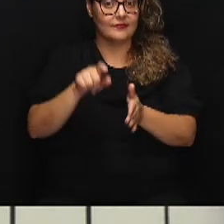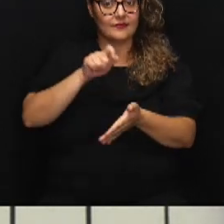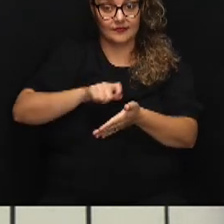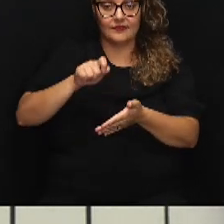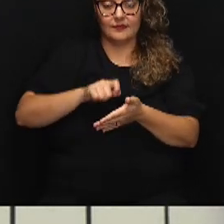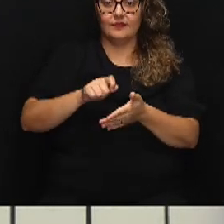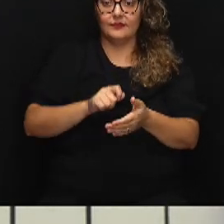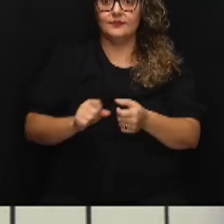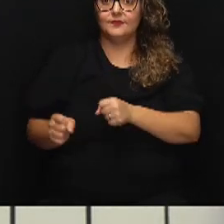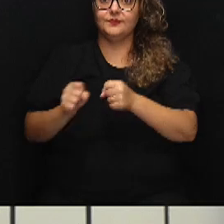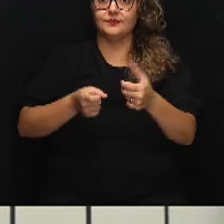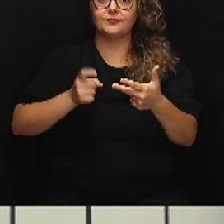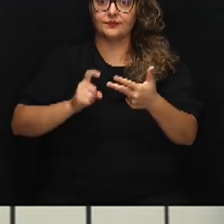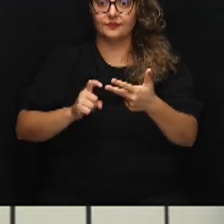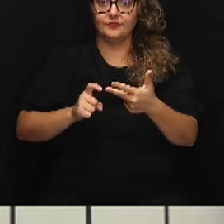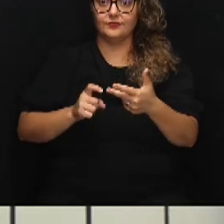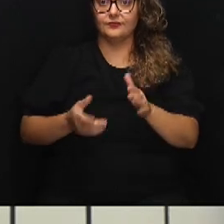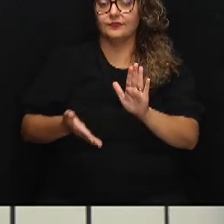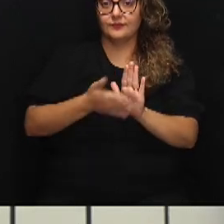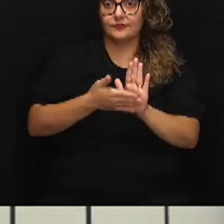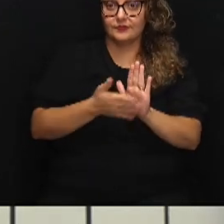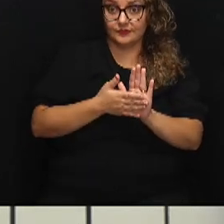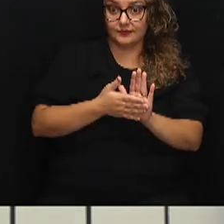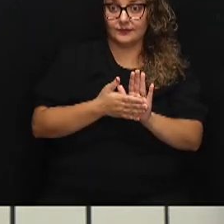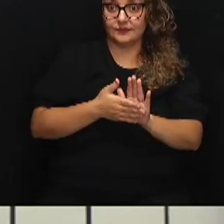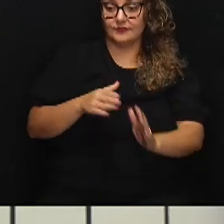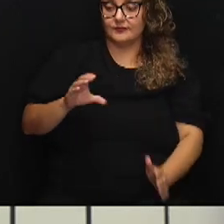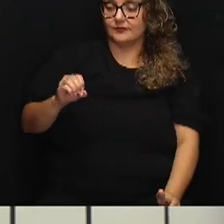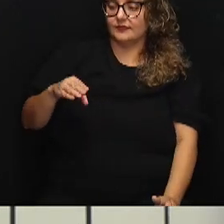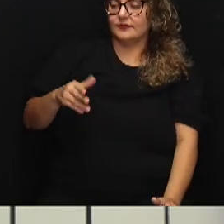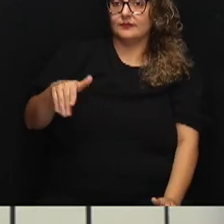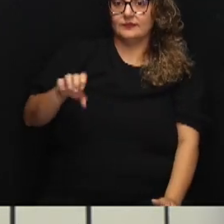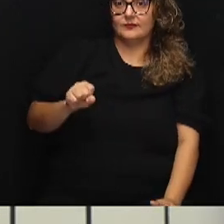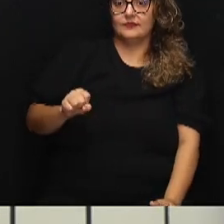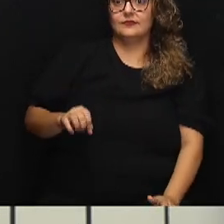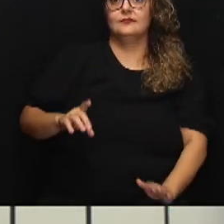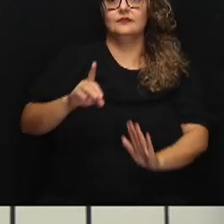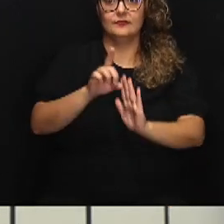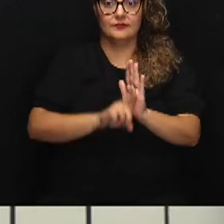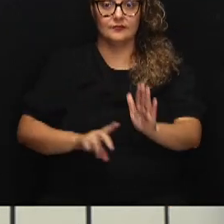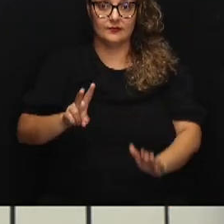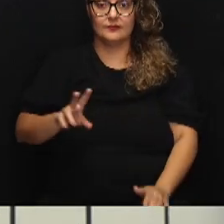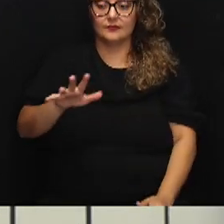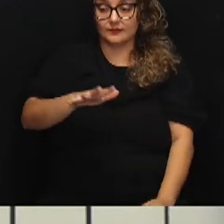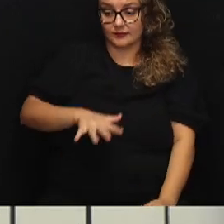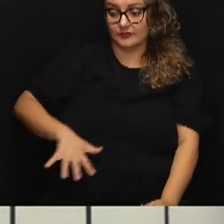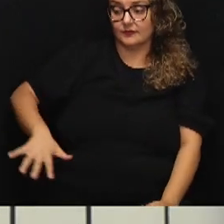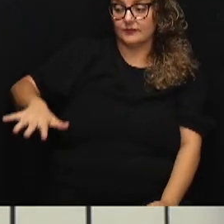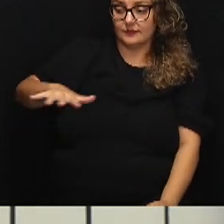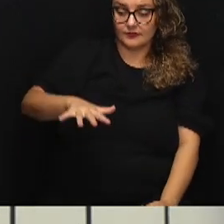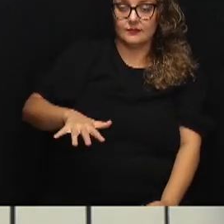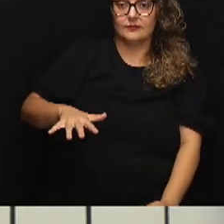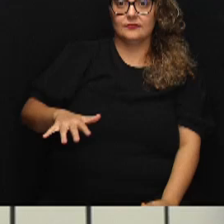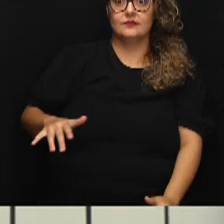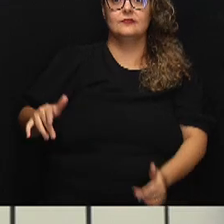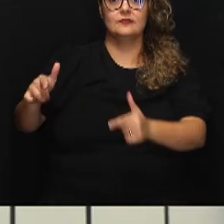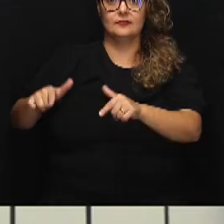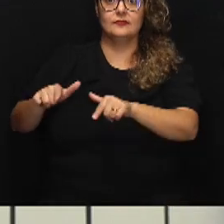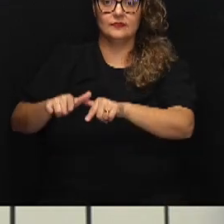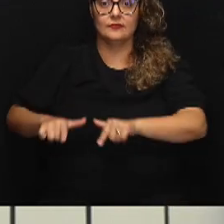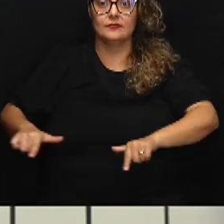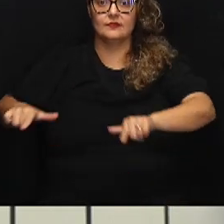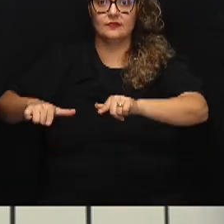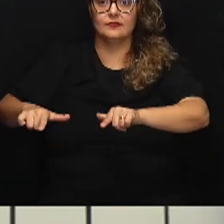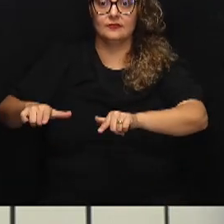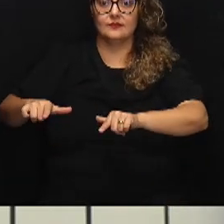Poder Executivo que propõe a concessão de direito de uso de uma área localizada no loteamento